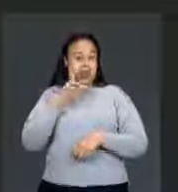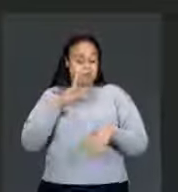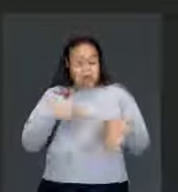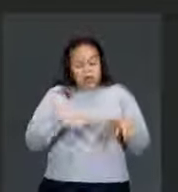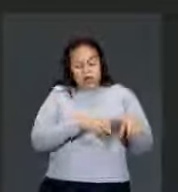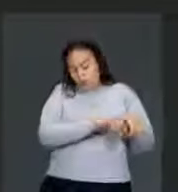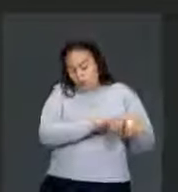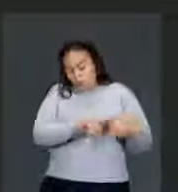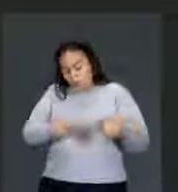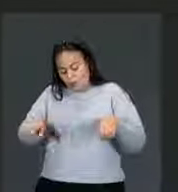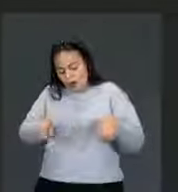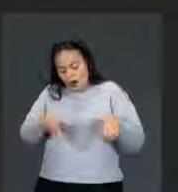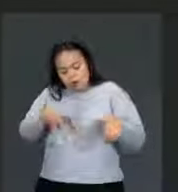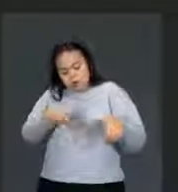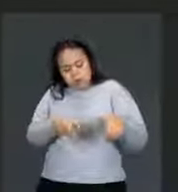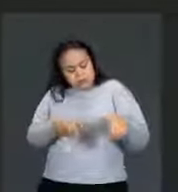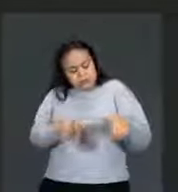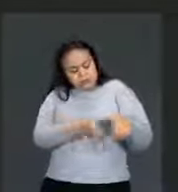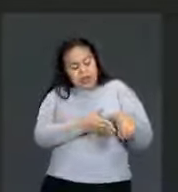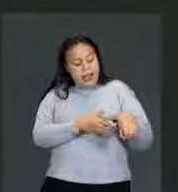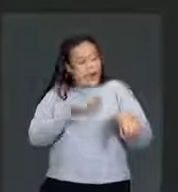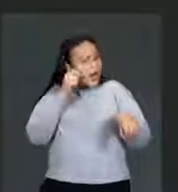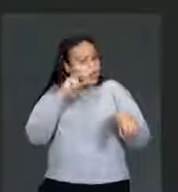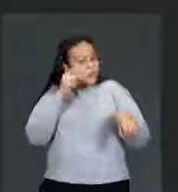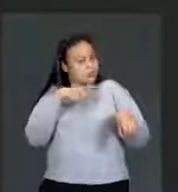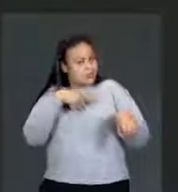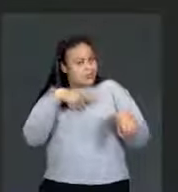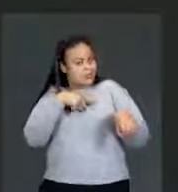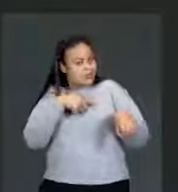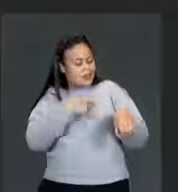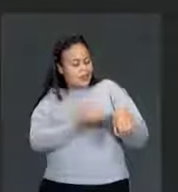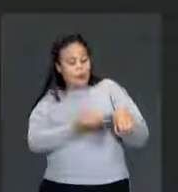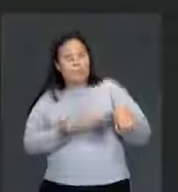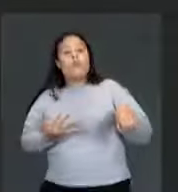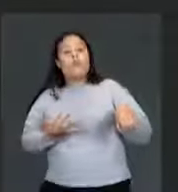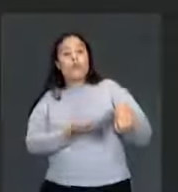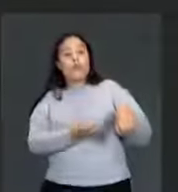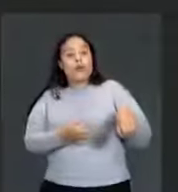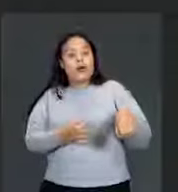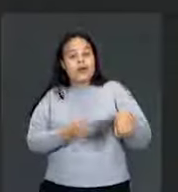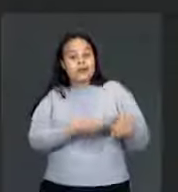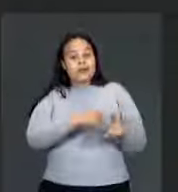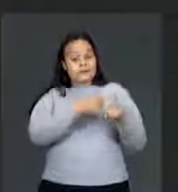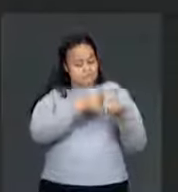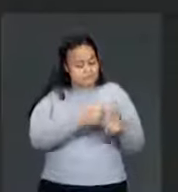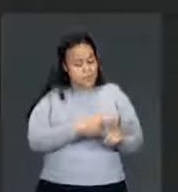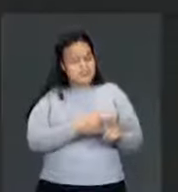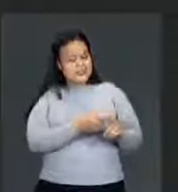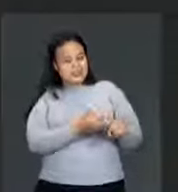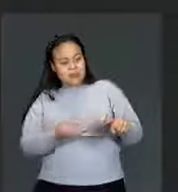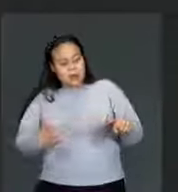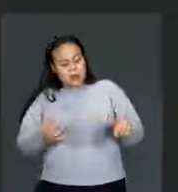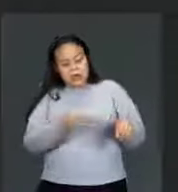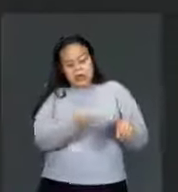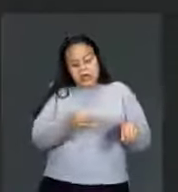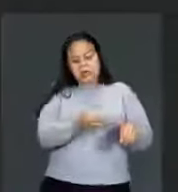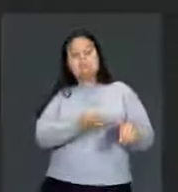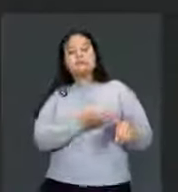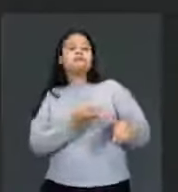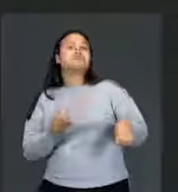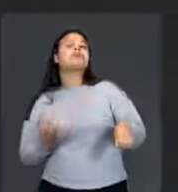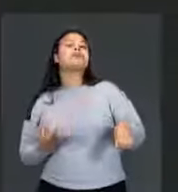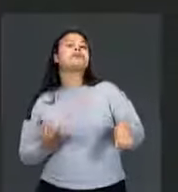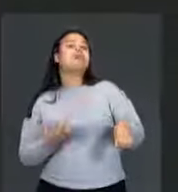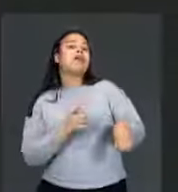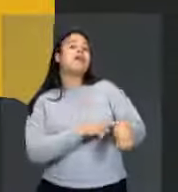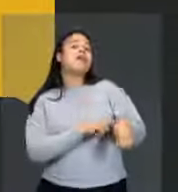seção transversal, vamos determinar qual a quantidade de carga que está atravessando essa área em uma unidade